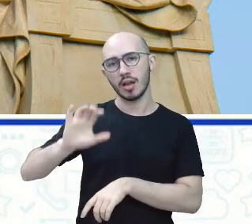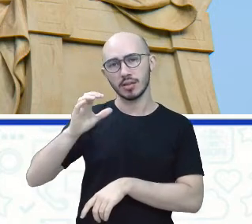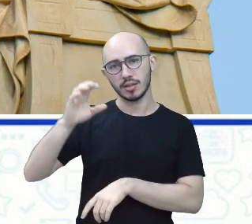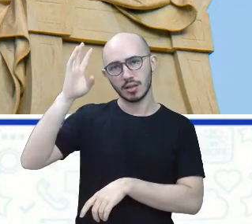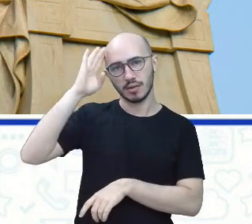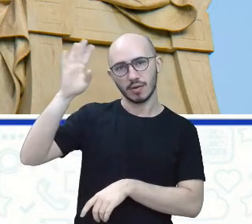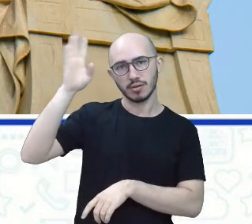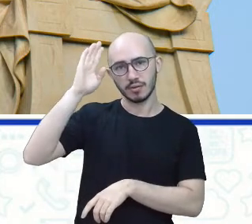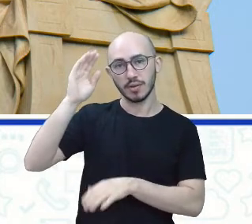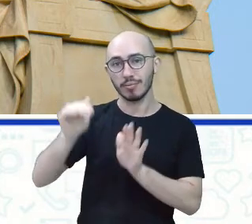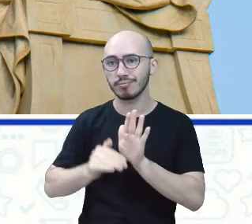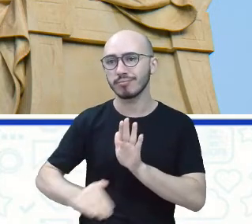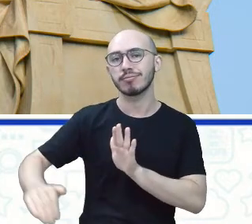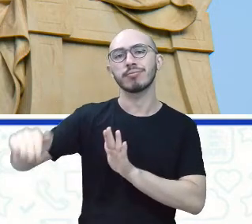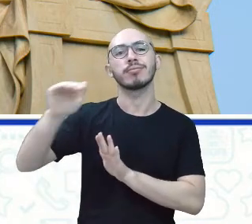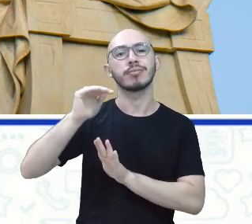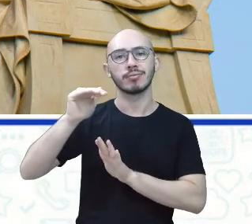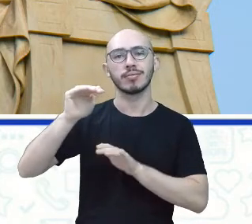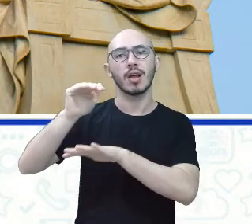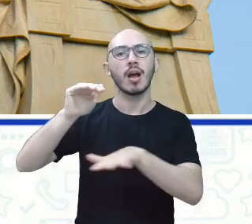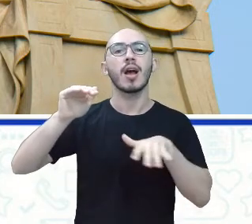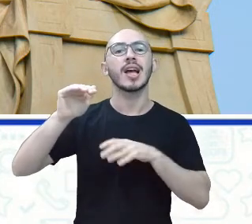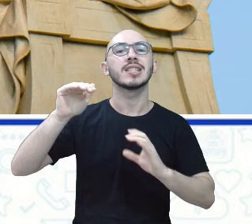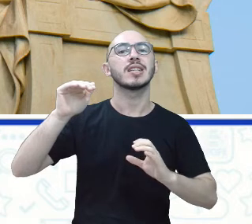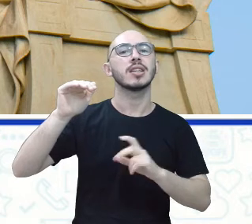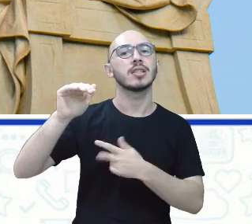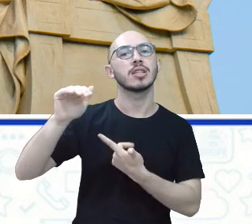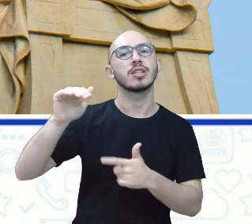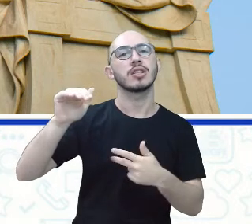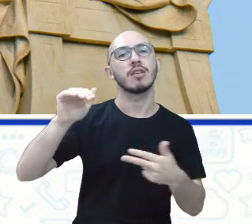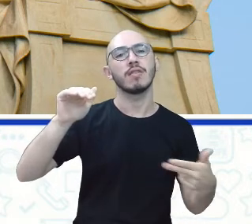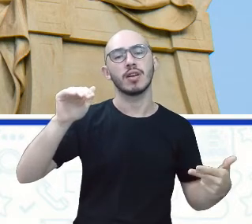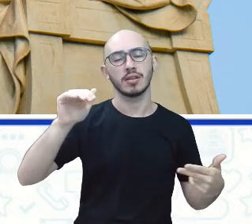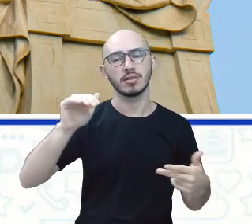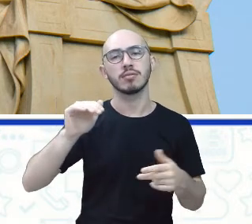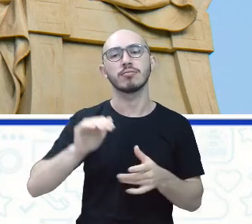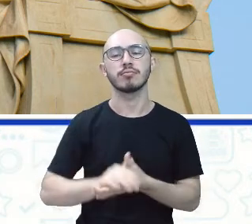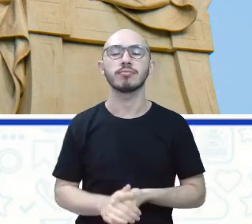as ciências. Então, é através dos questionamentos, né, que